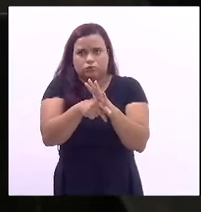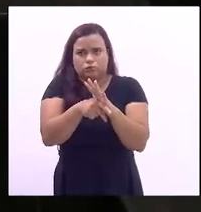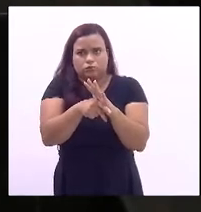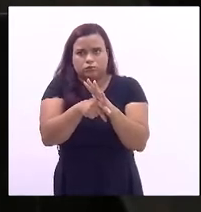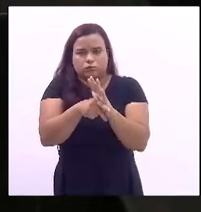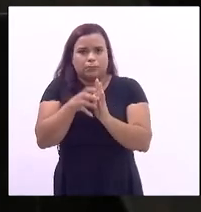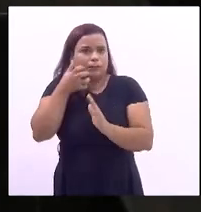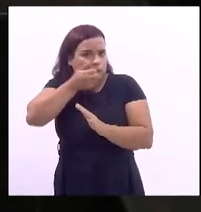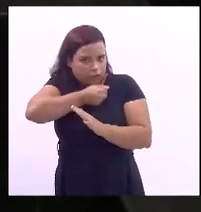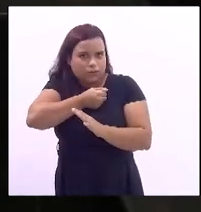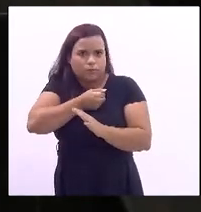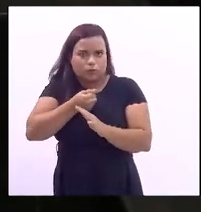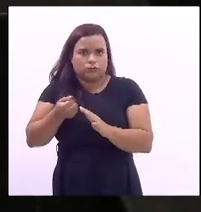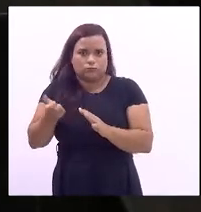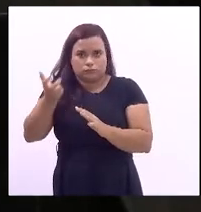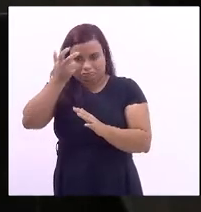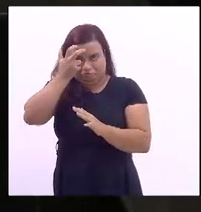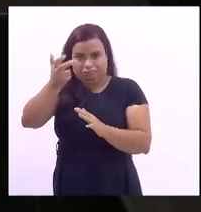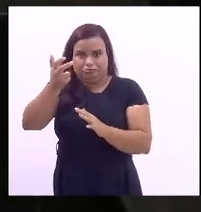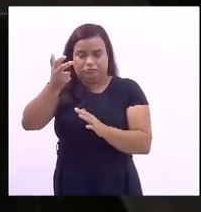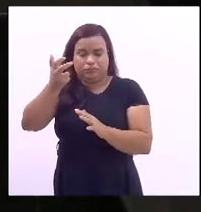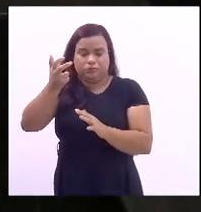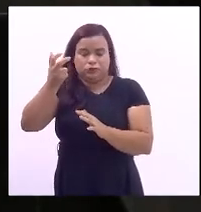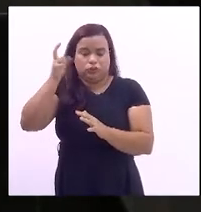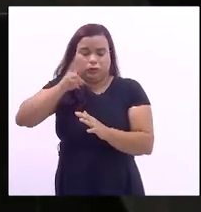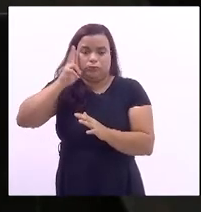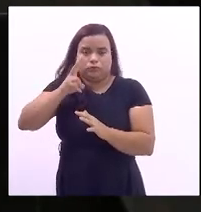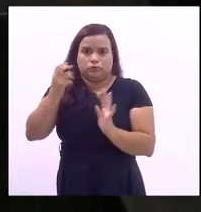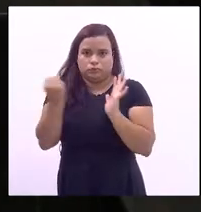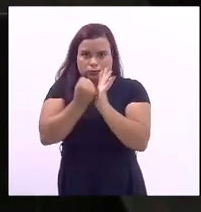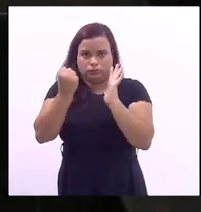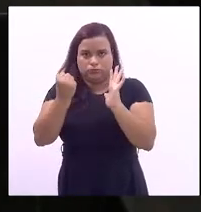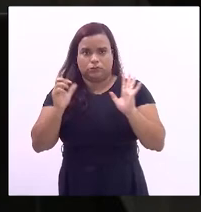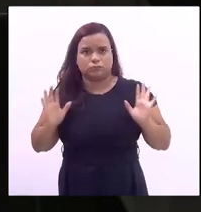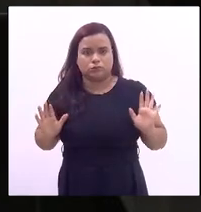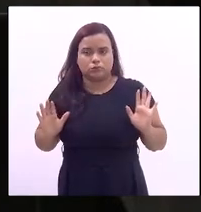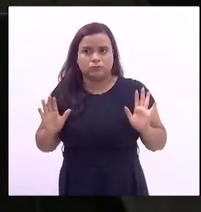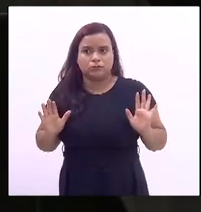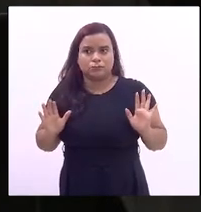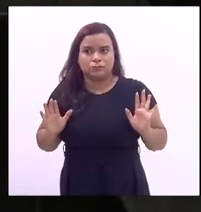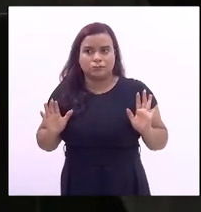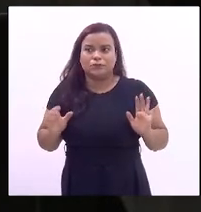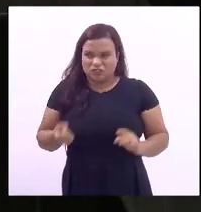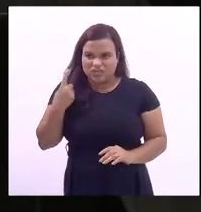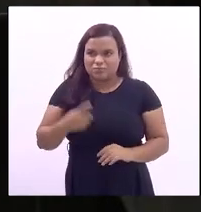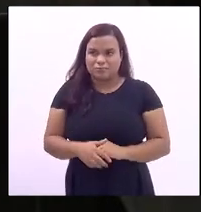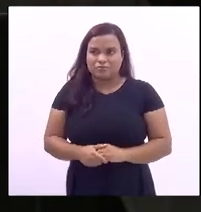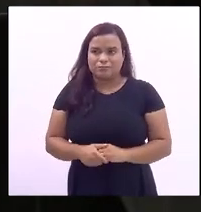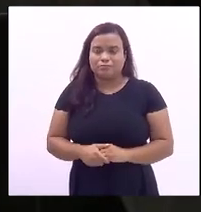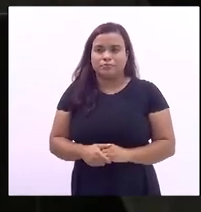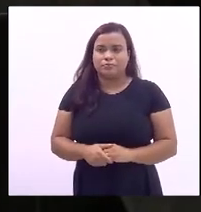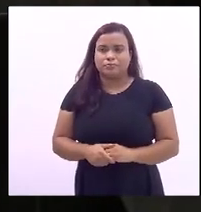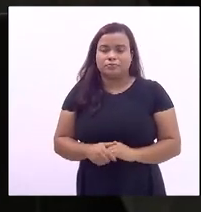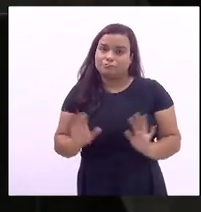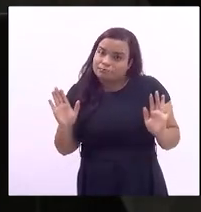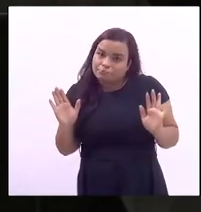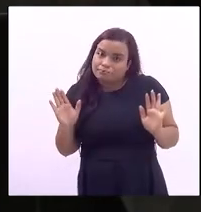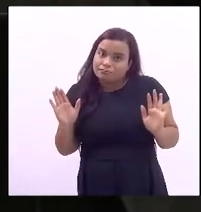é declarado como patrimônio histórico e cultural e já é estranho